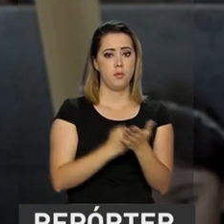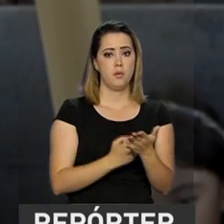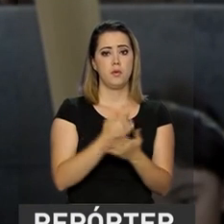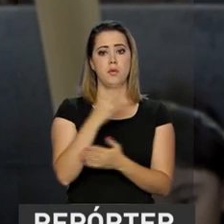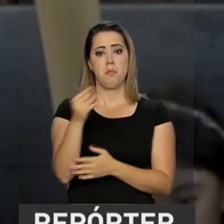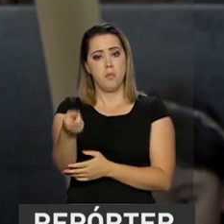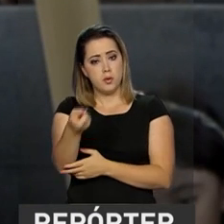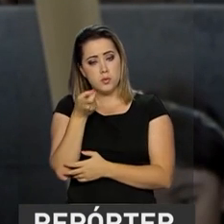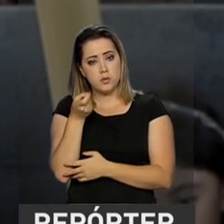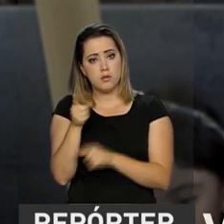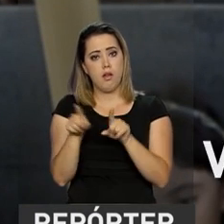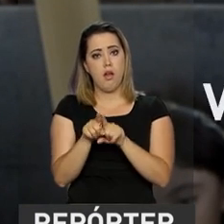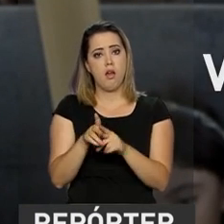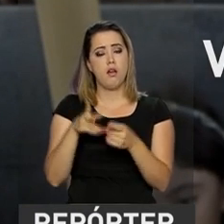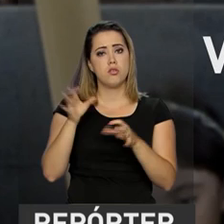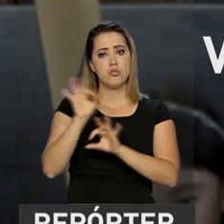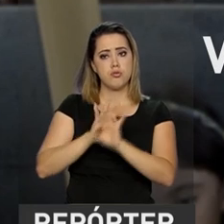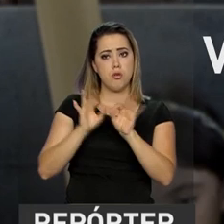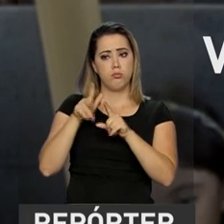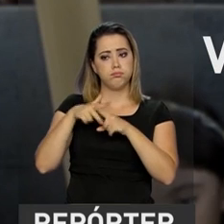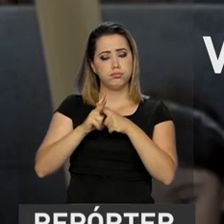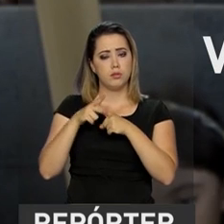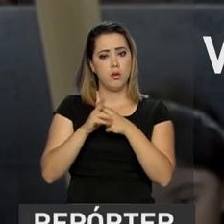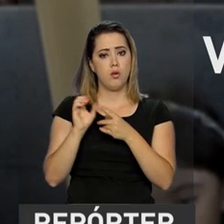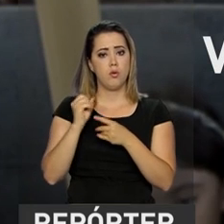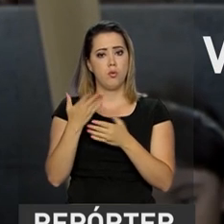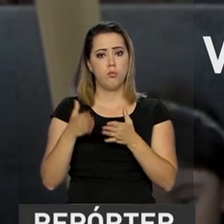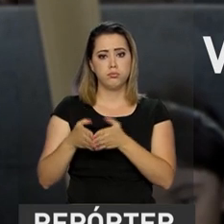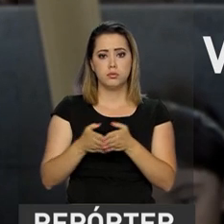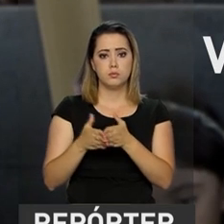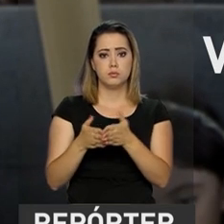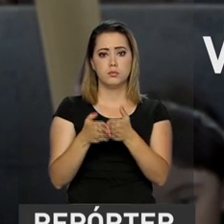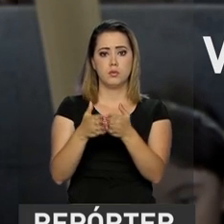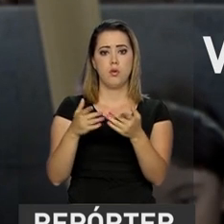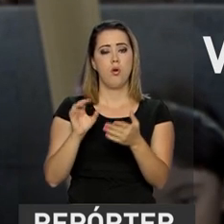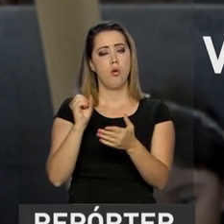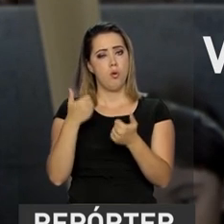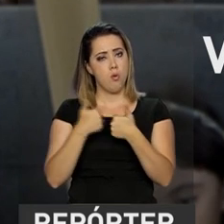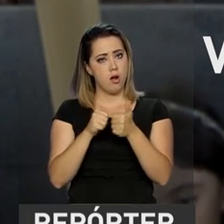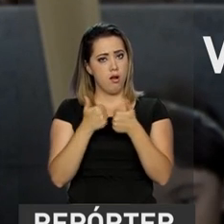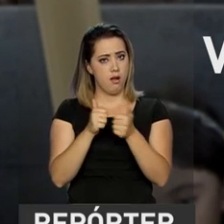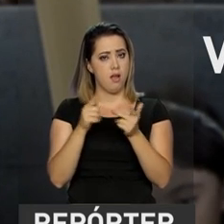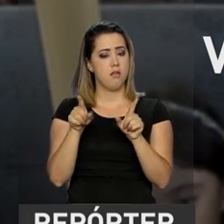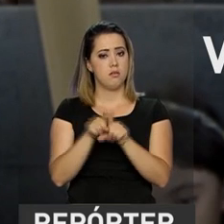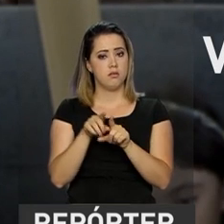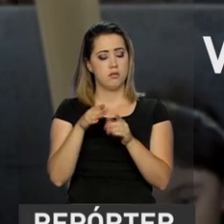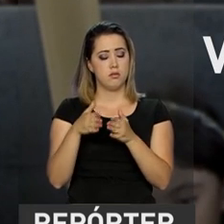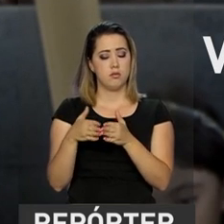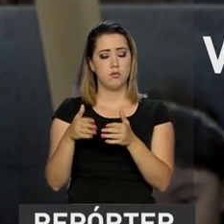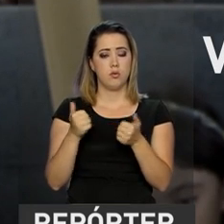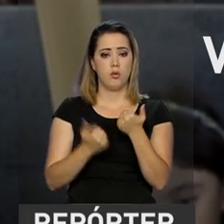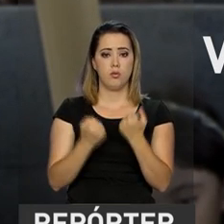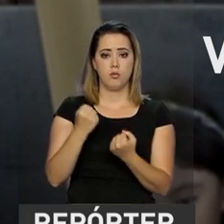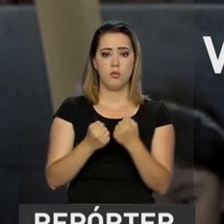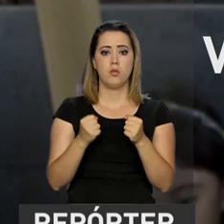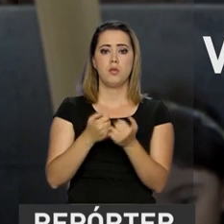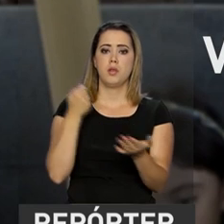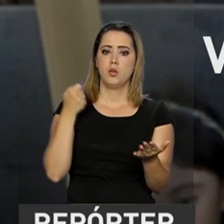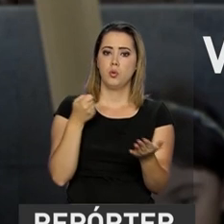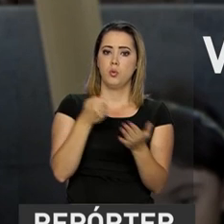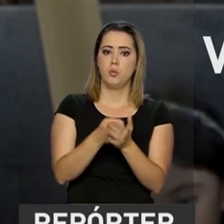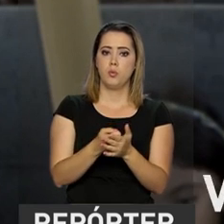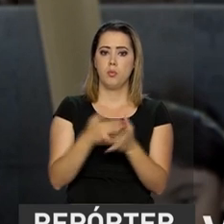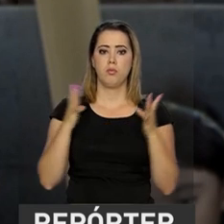e taxas, manutenção de veículos ou embarcações e também no pagamento de serviços de terceiros para o